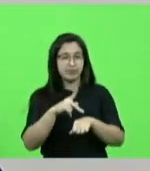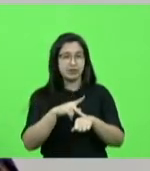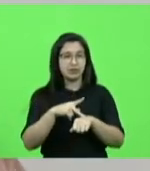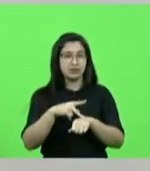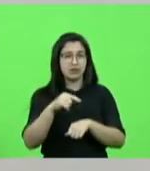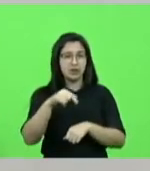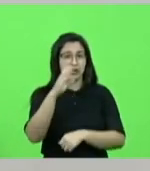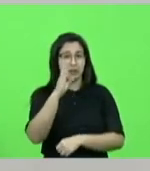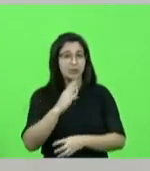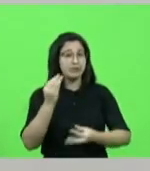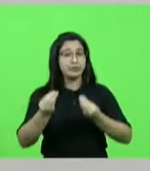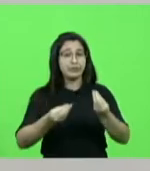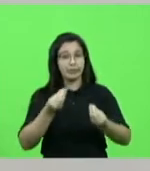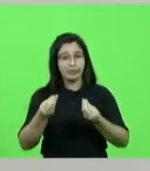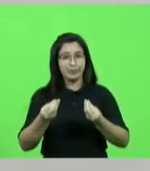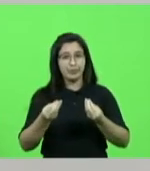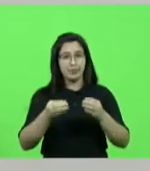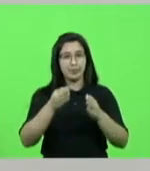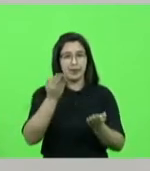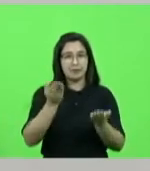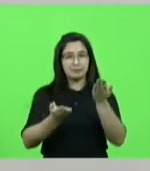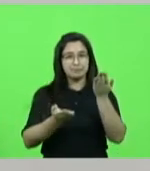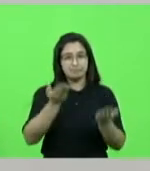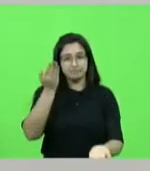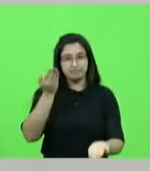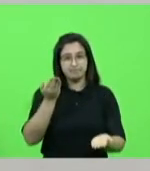E a nossa desigualdade social,